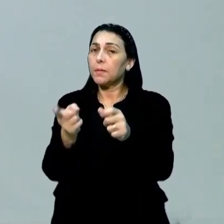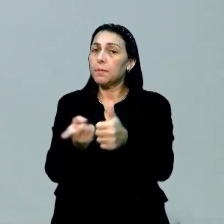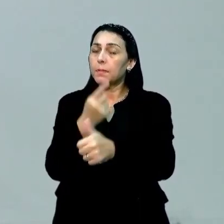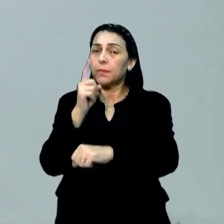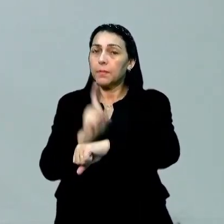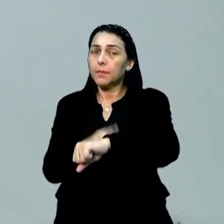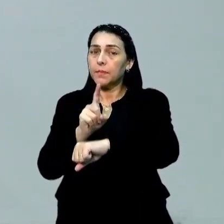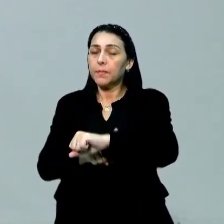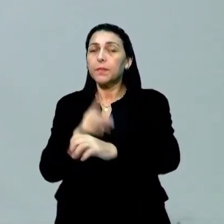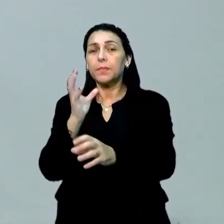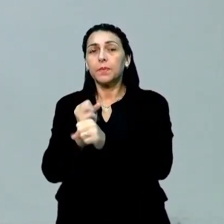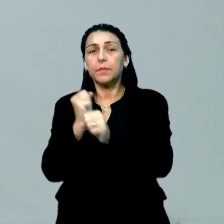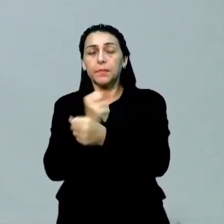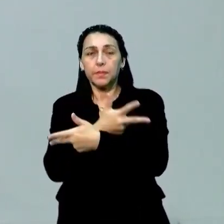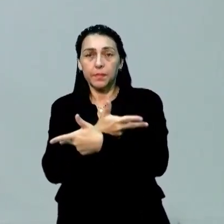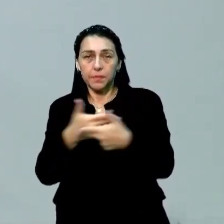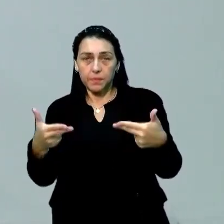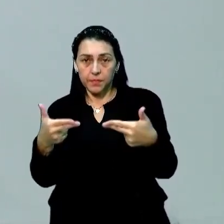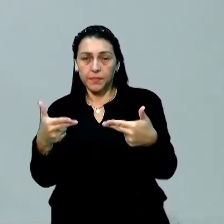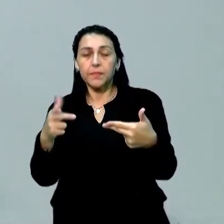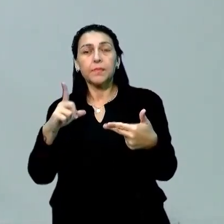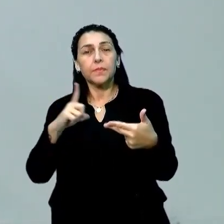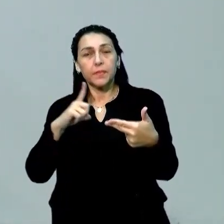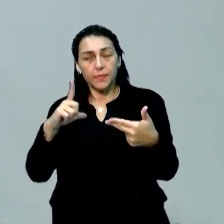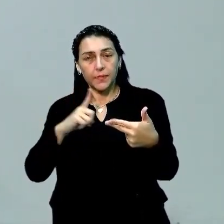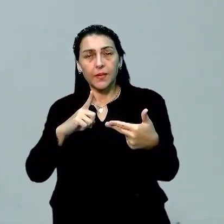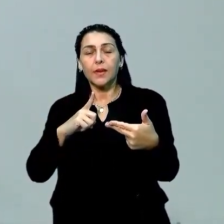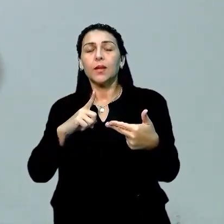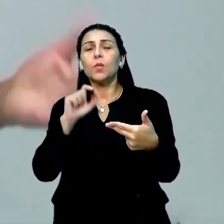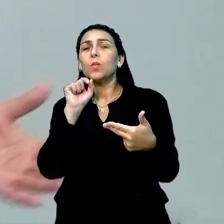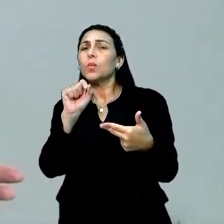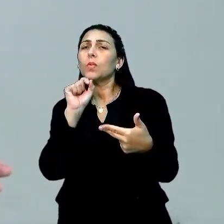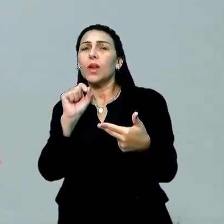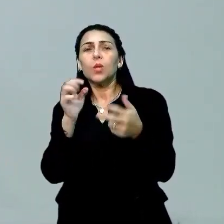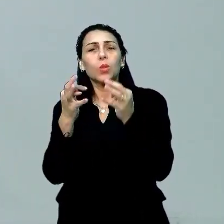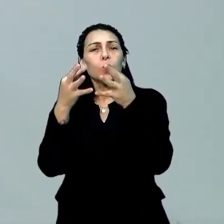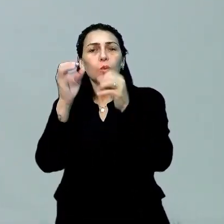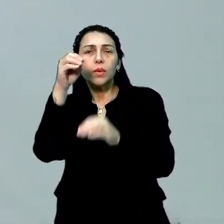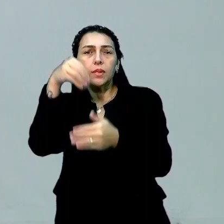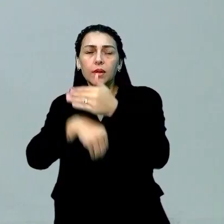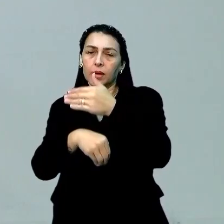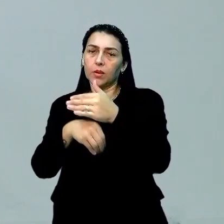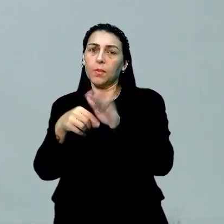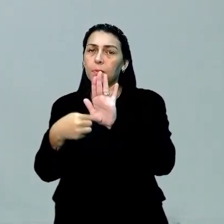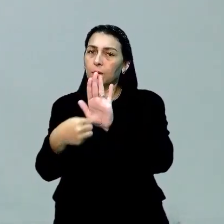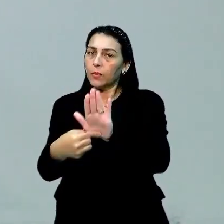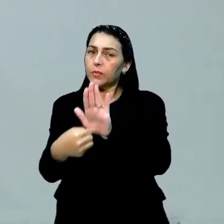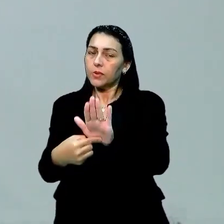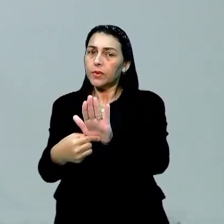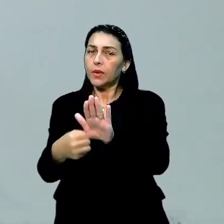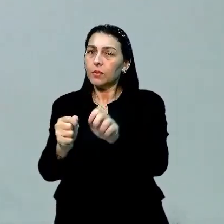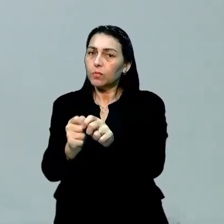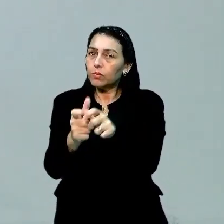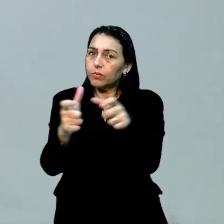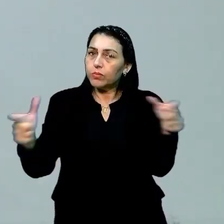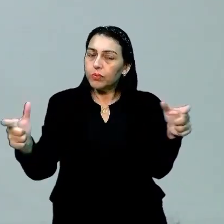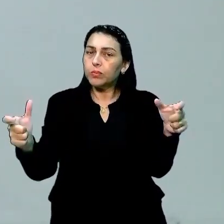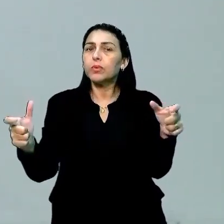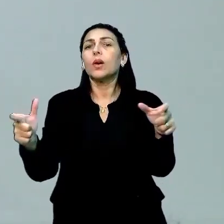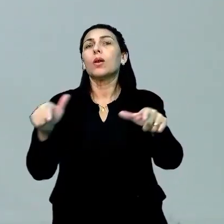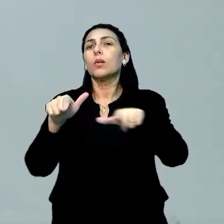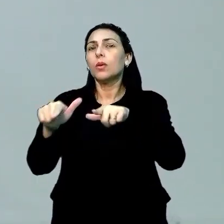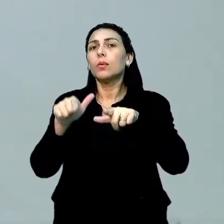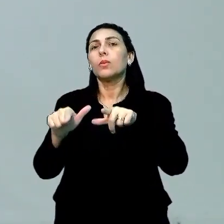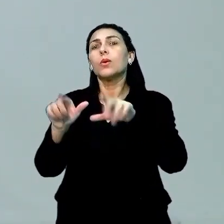gente fala de números e operações, ela vem densificada, vem trabalhando tudo. Ela vem mostrando amplo campo de